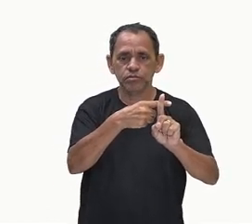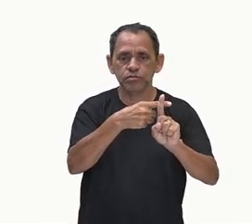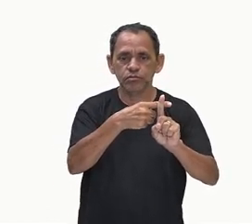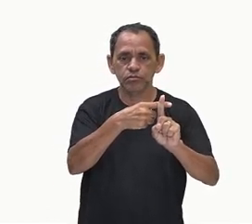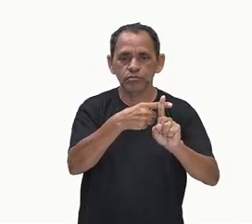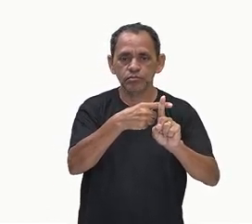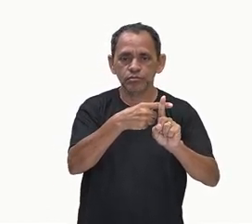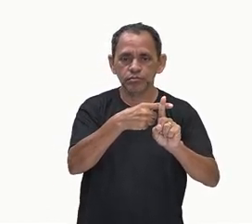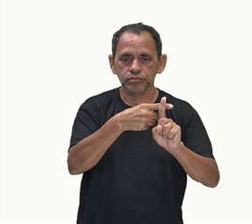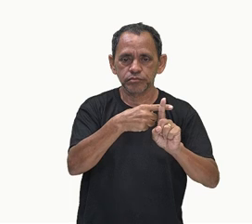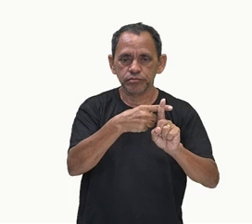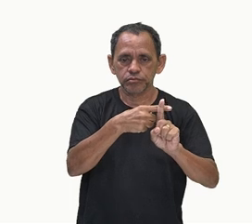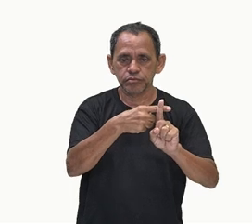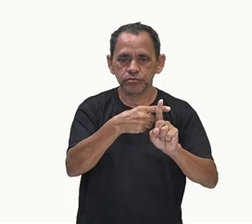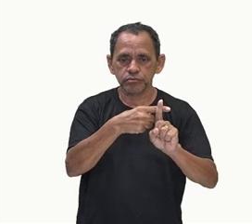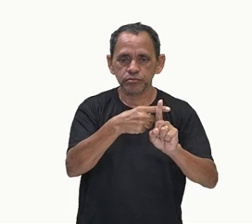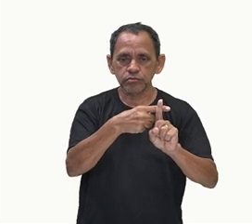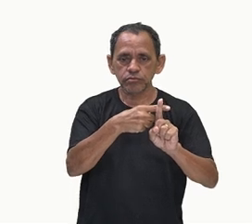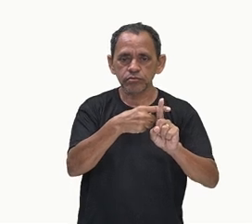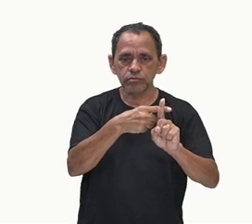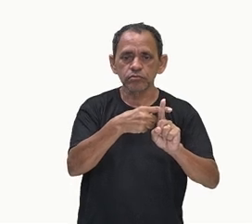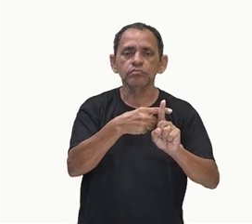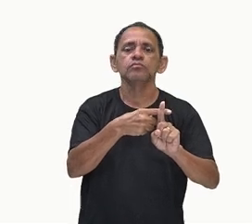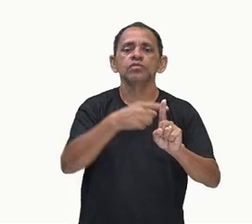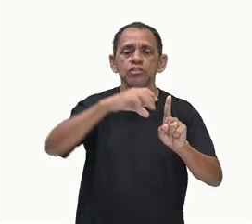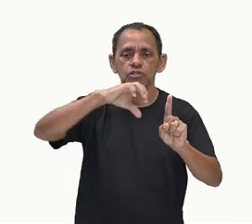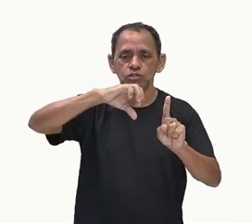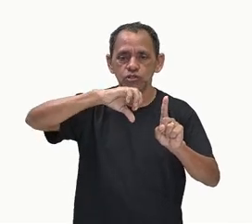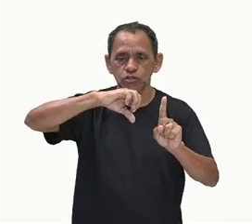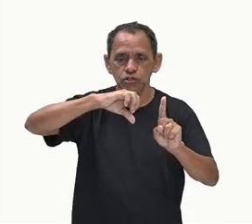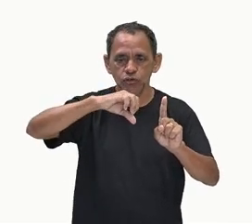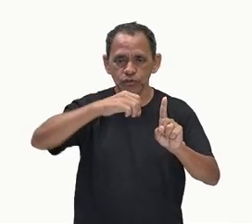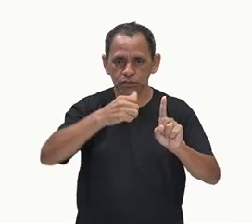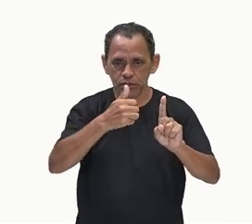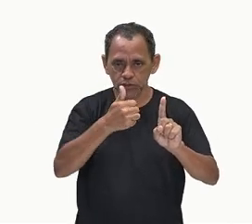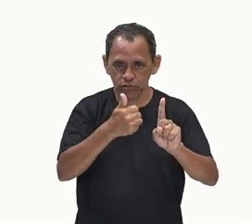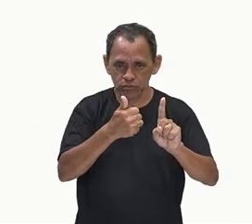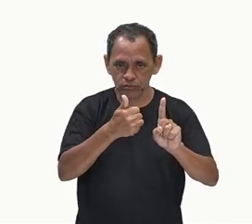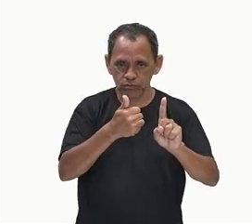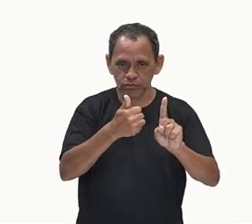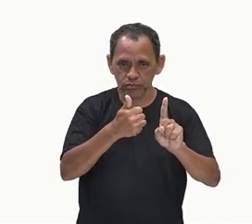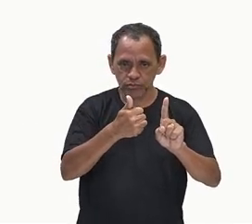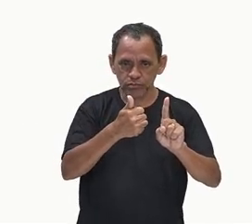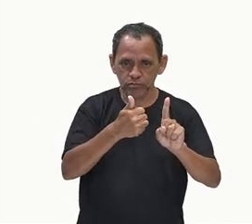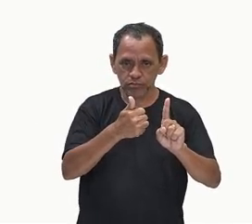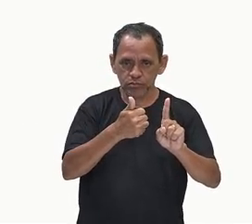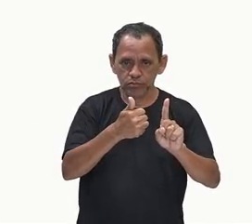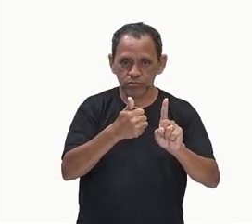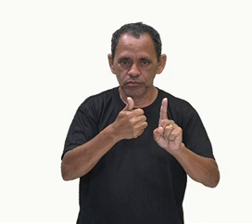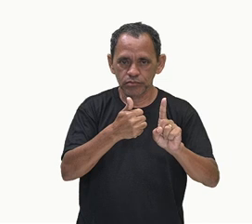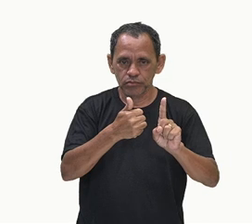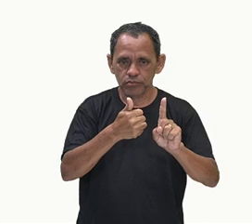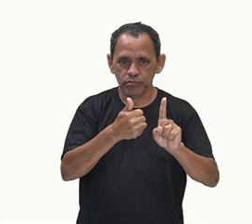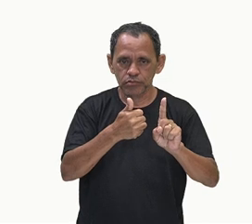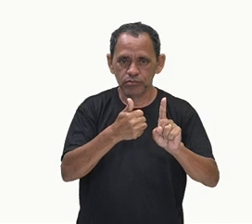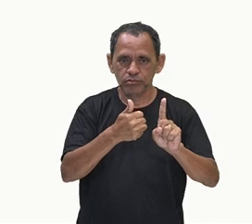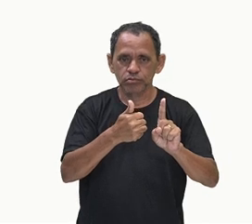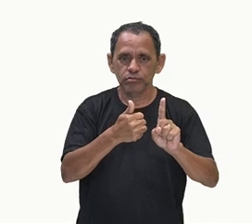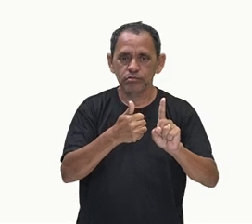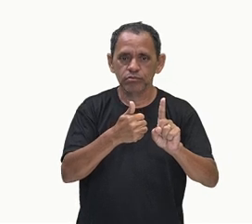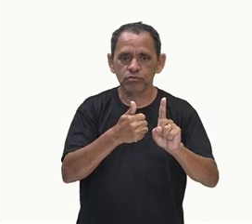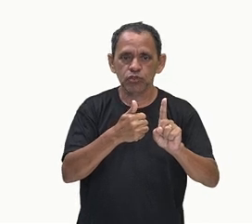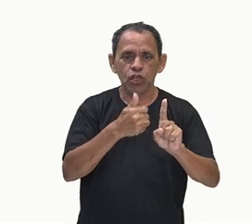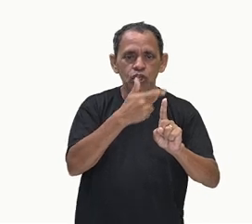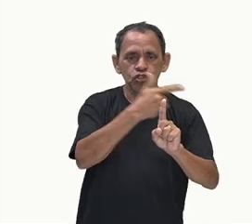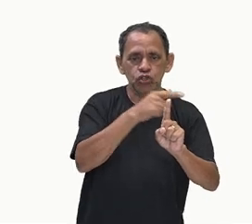negativo menos com menos na multiplicação dá mais e aí a gente multiplica só os valores 2